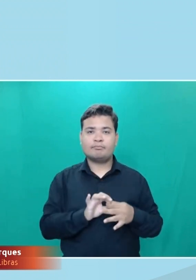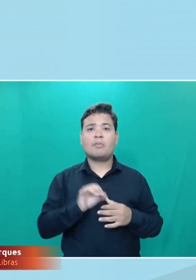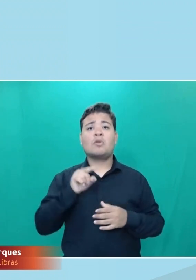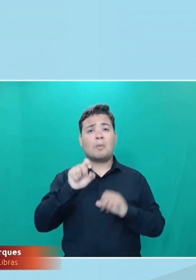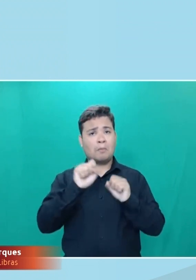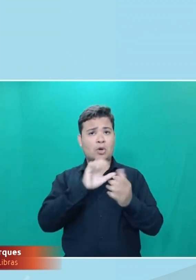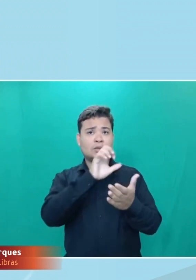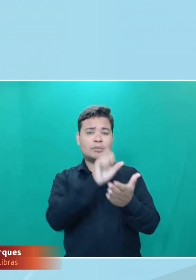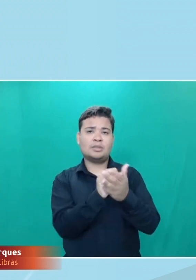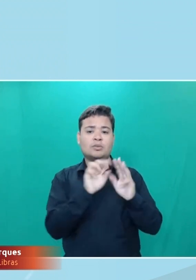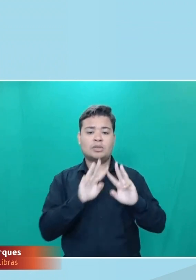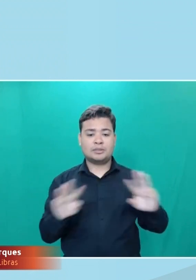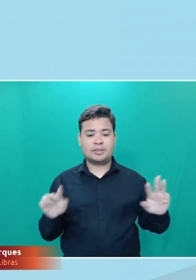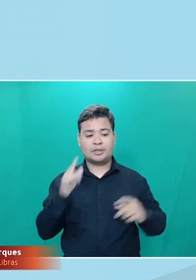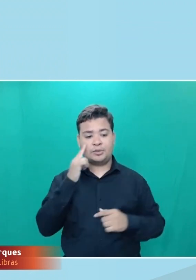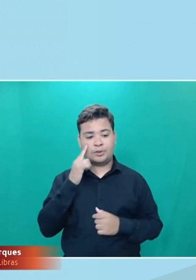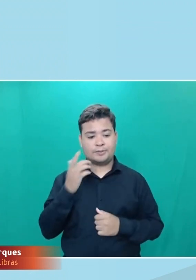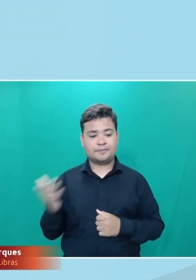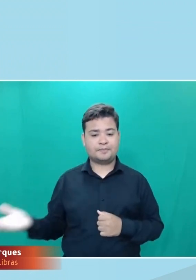site